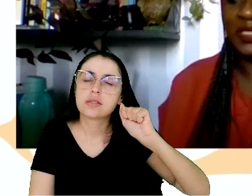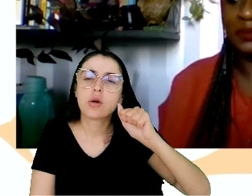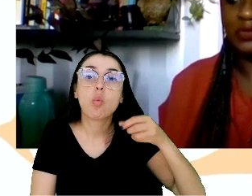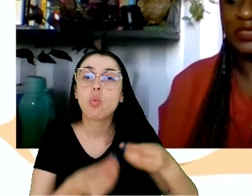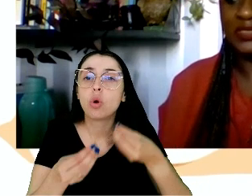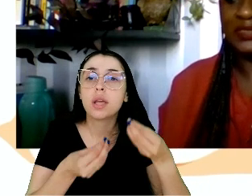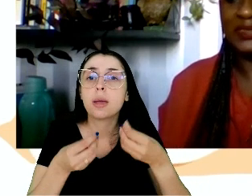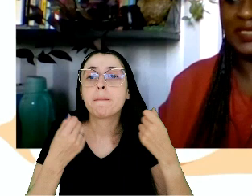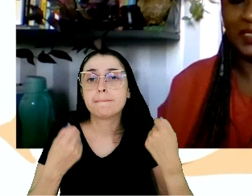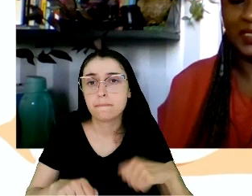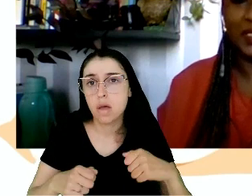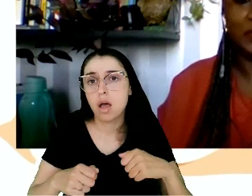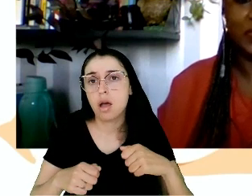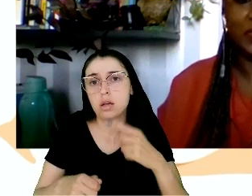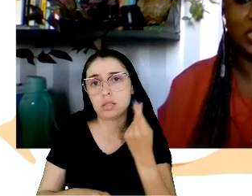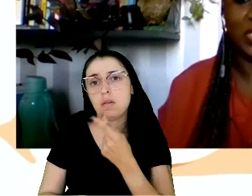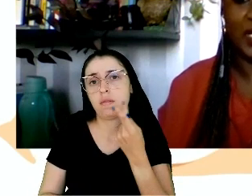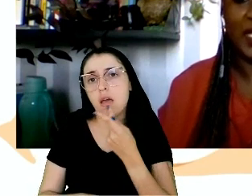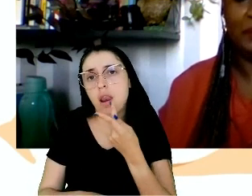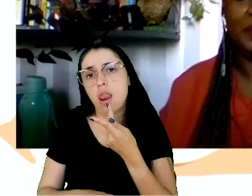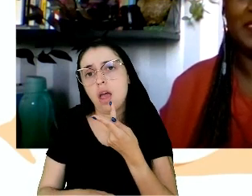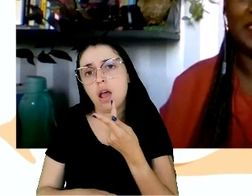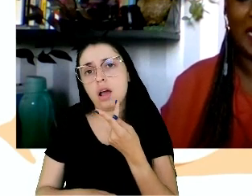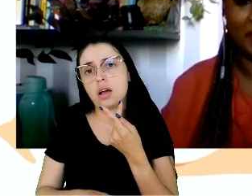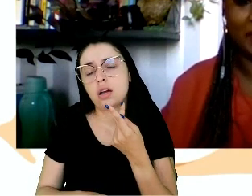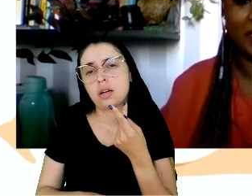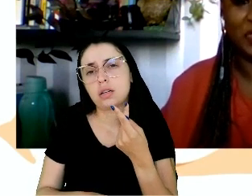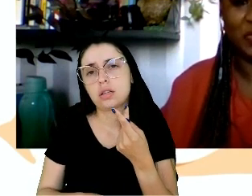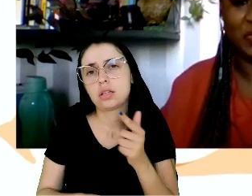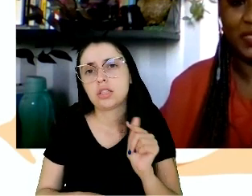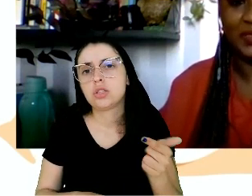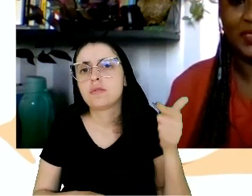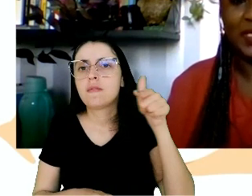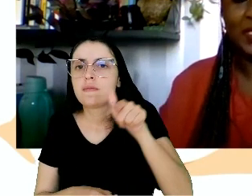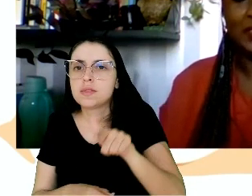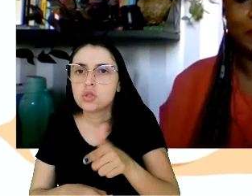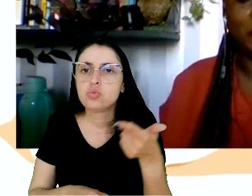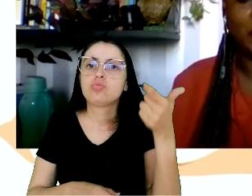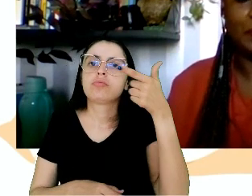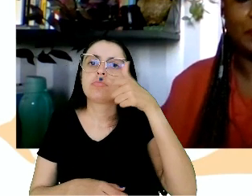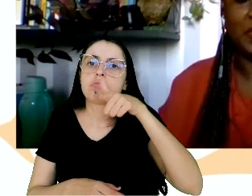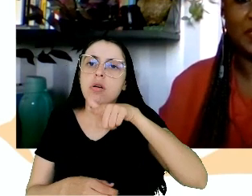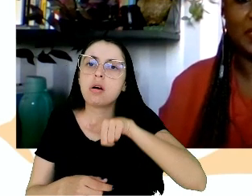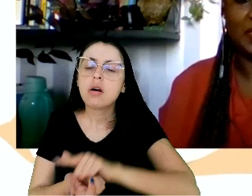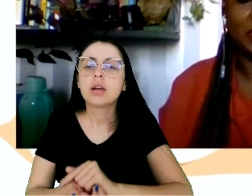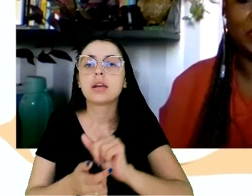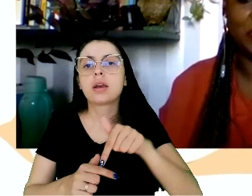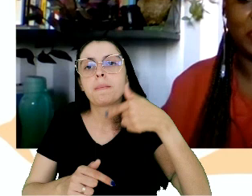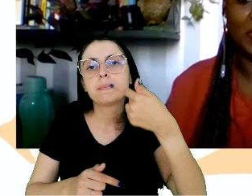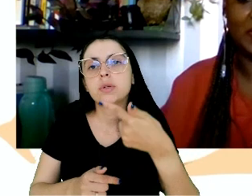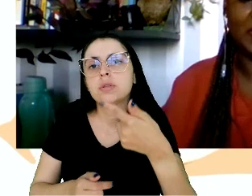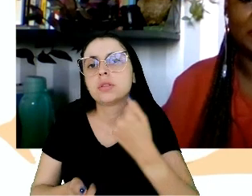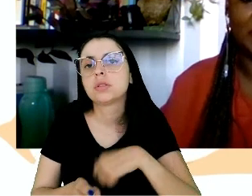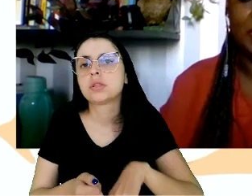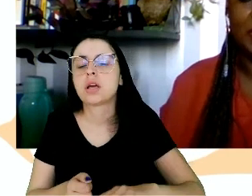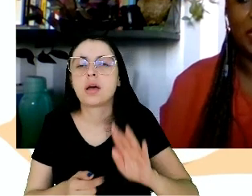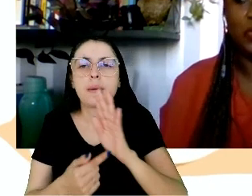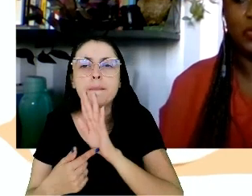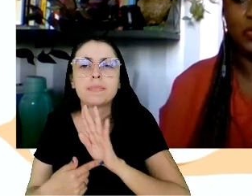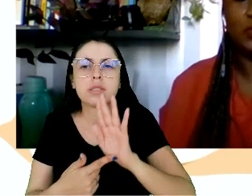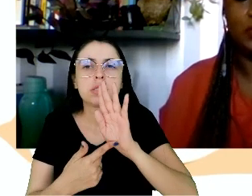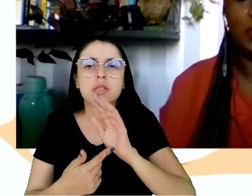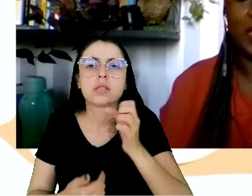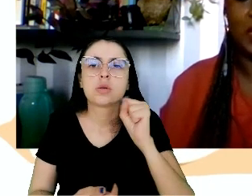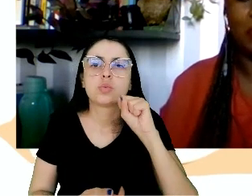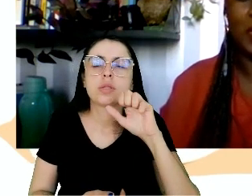nós podemos dizer que não seja repisar questões depois da apresentação da doutora Sandra, que